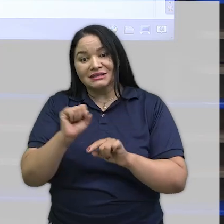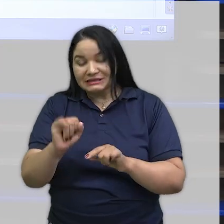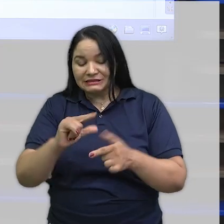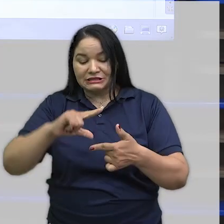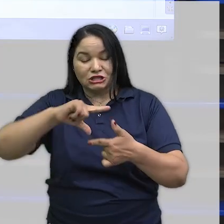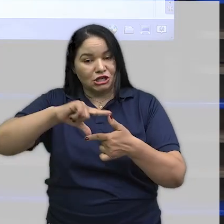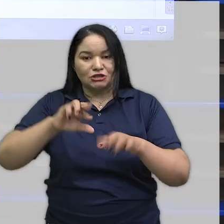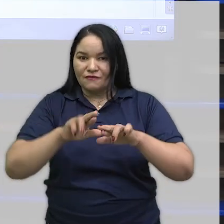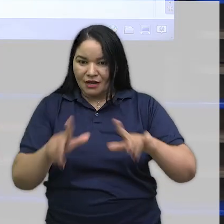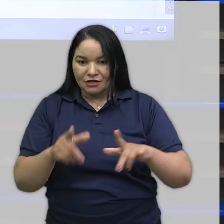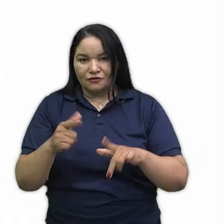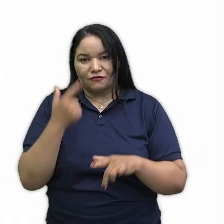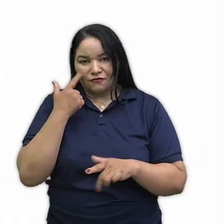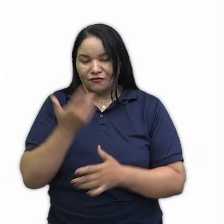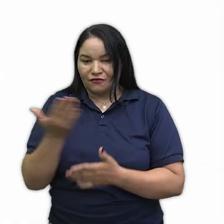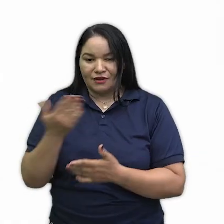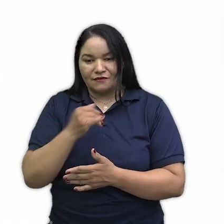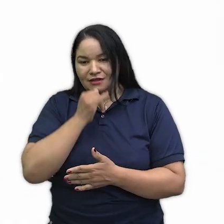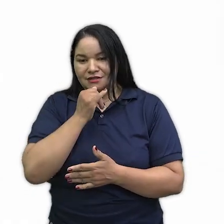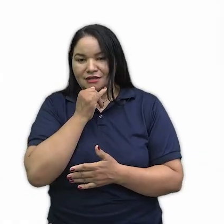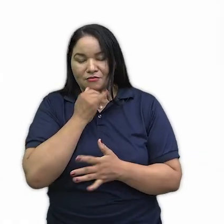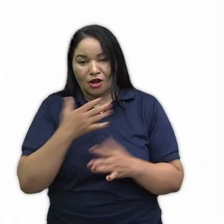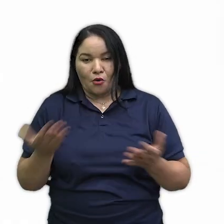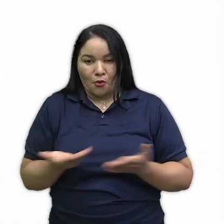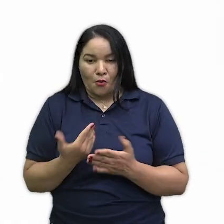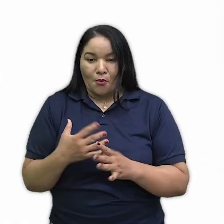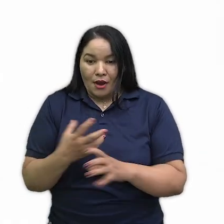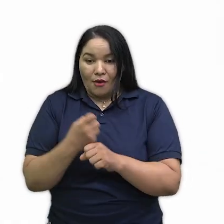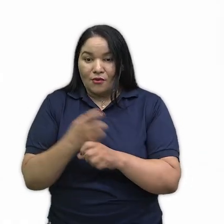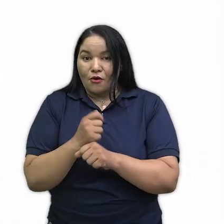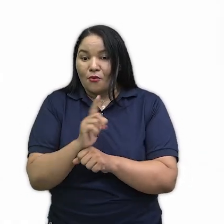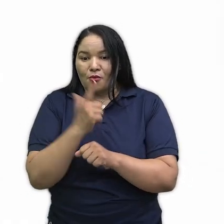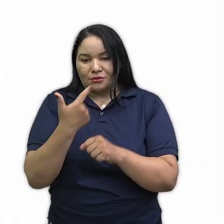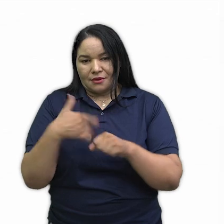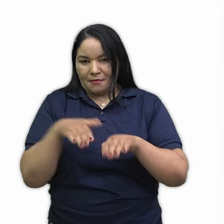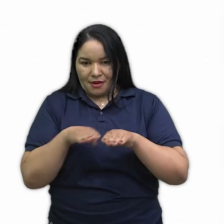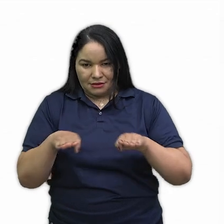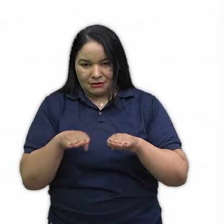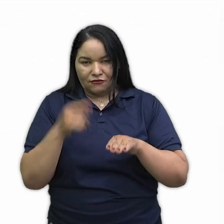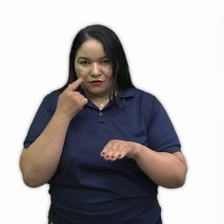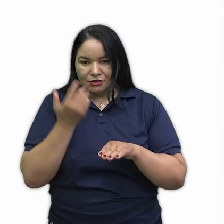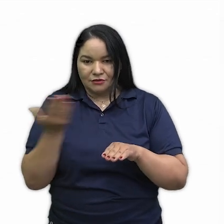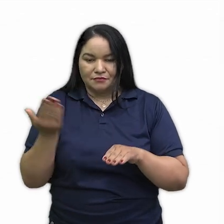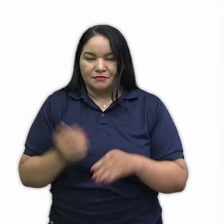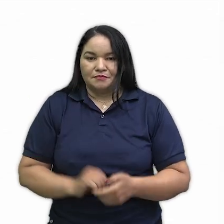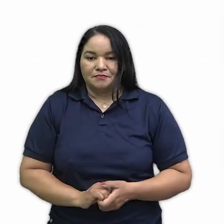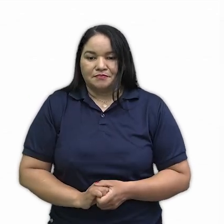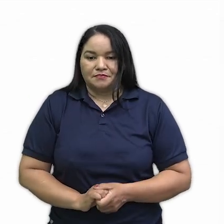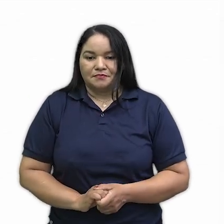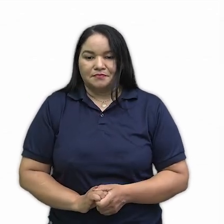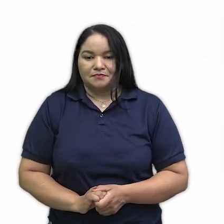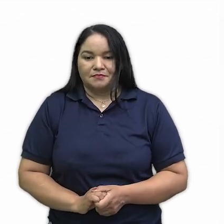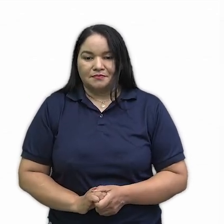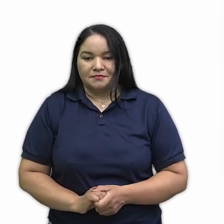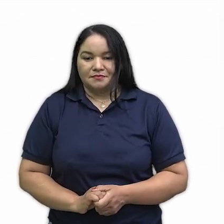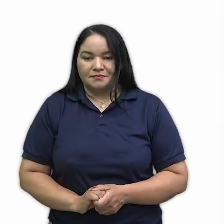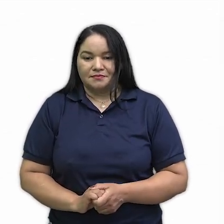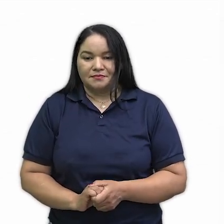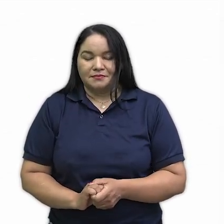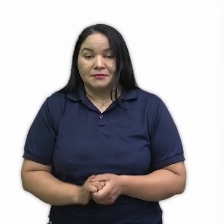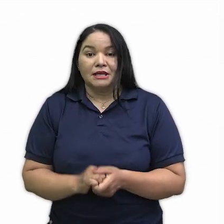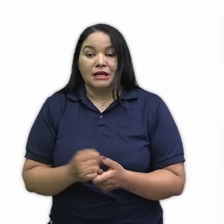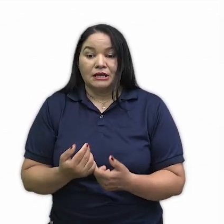retângulo? Vamos ao nosso exemplo, porque nós vamos calcular agora com uma outra base. Olha o nosso exemplo aí. Ó. Diz assim,